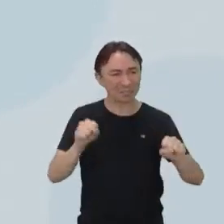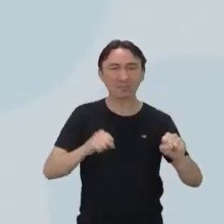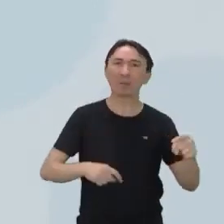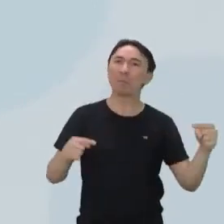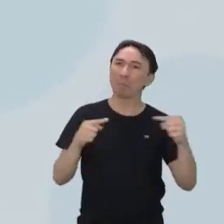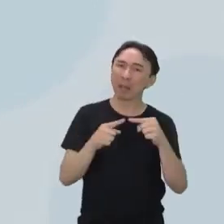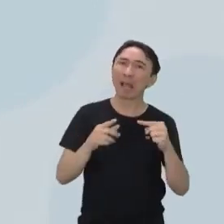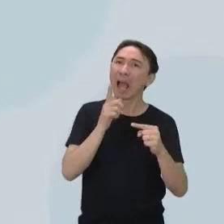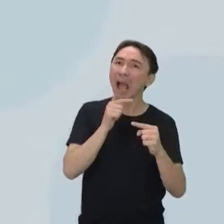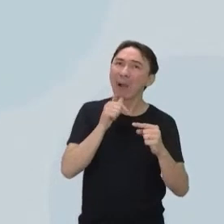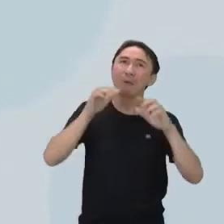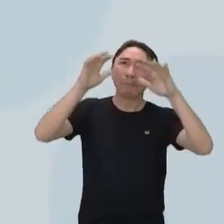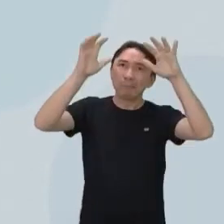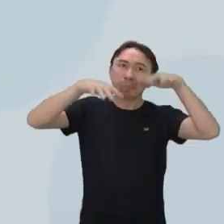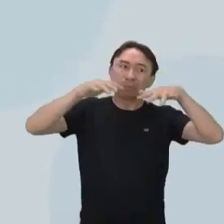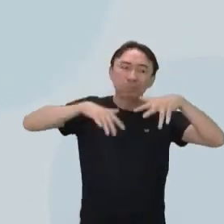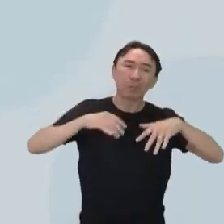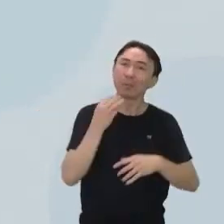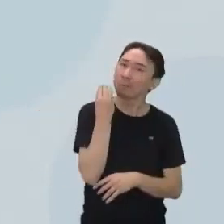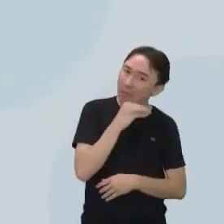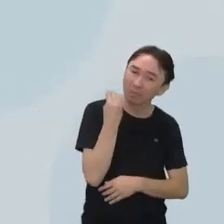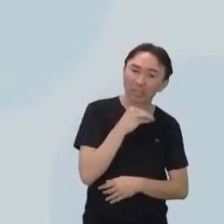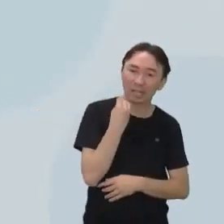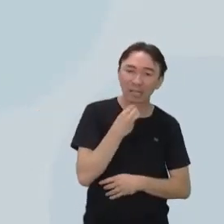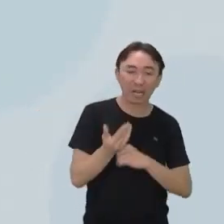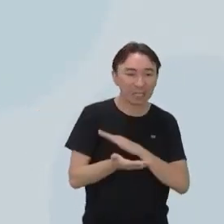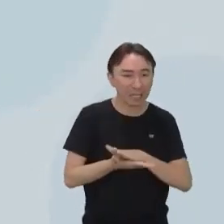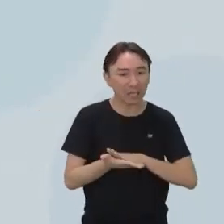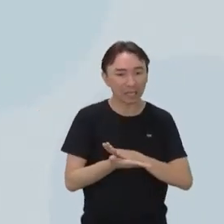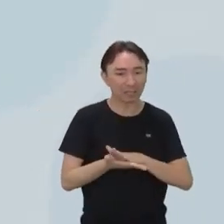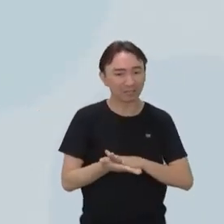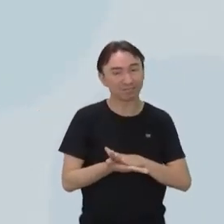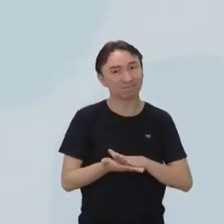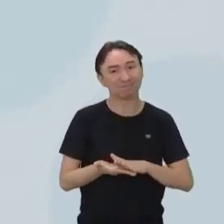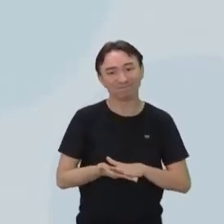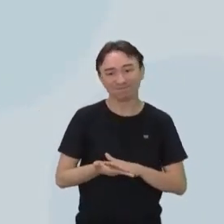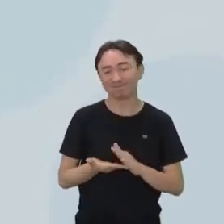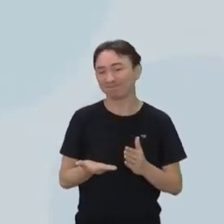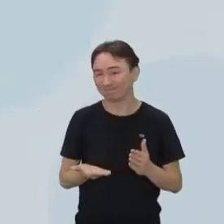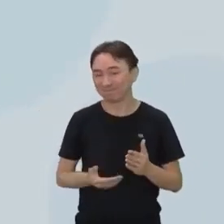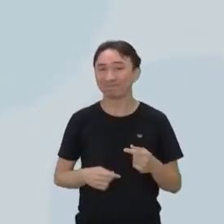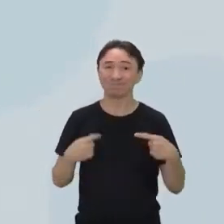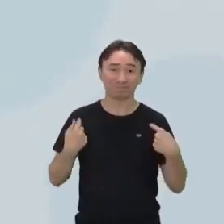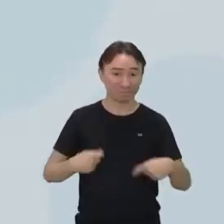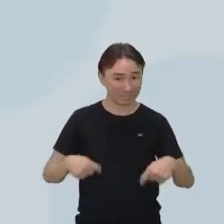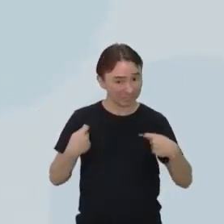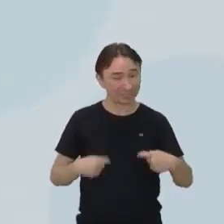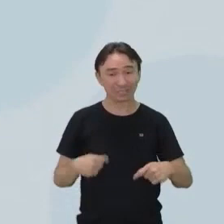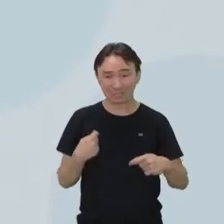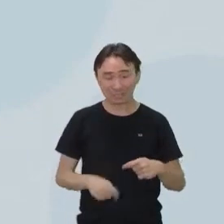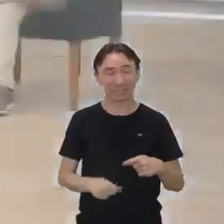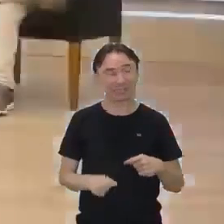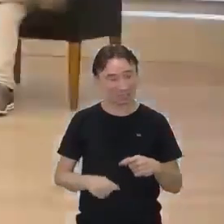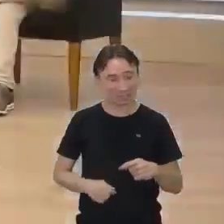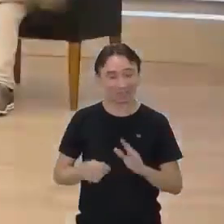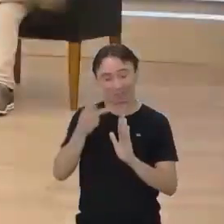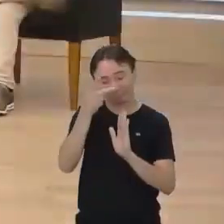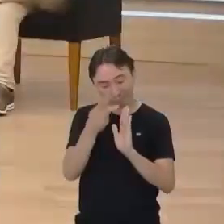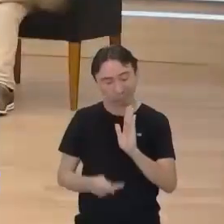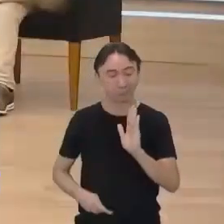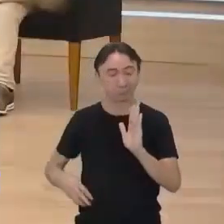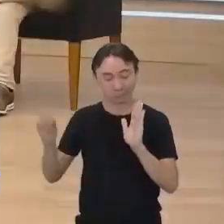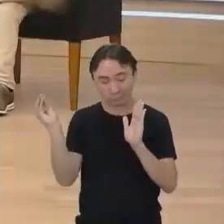água de chuva não tem nada a ver com o nosso recurso aí sustentável, Isso né? é um item que deveria estar no projeto, né? É verdade. Justamente